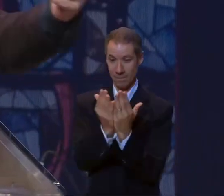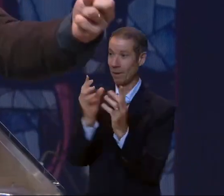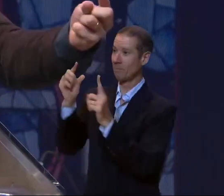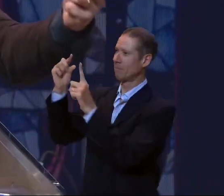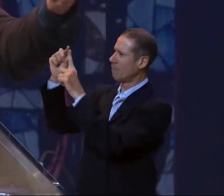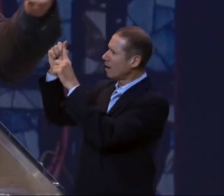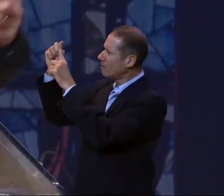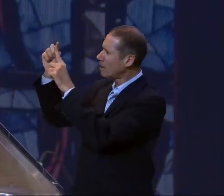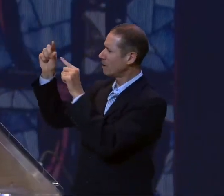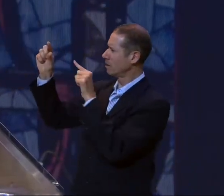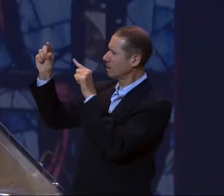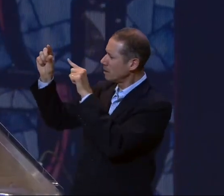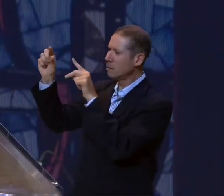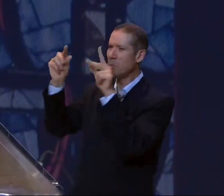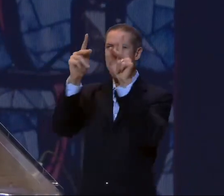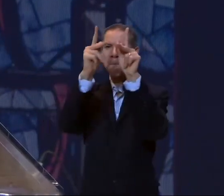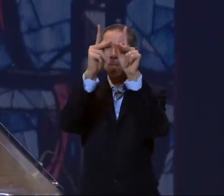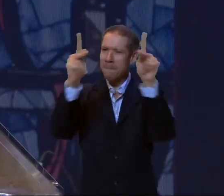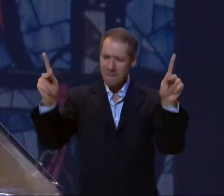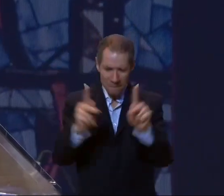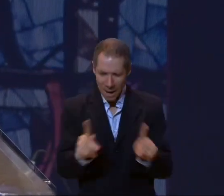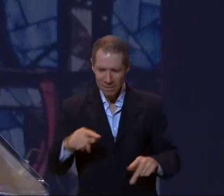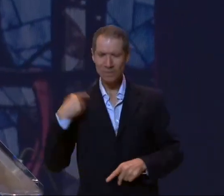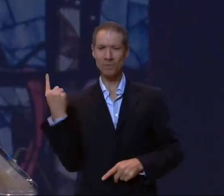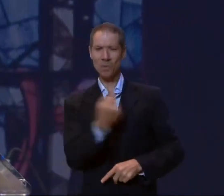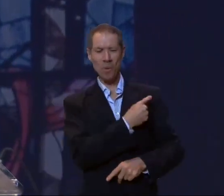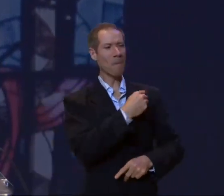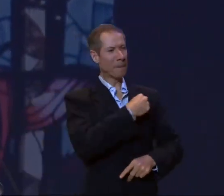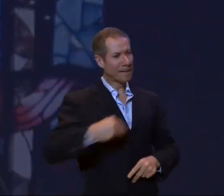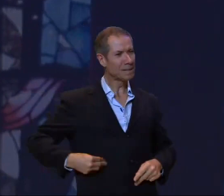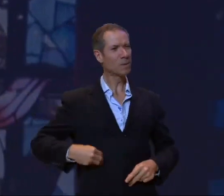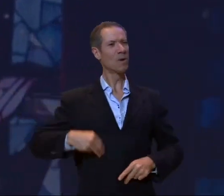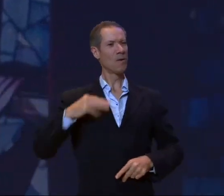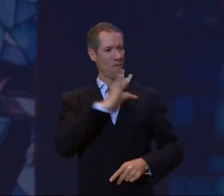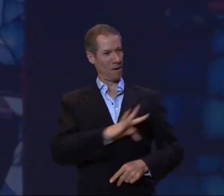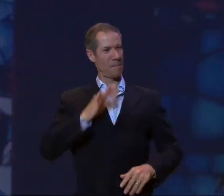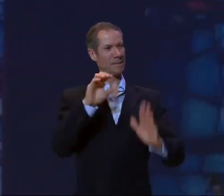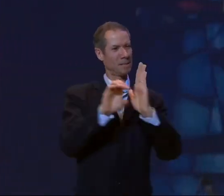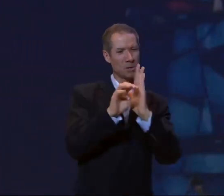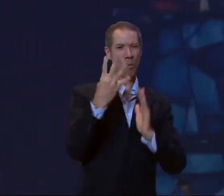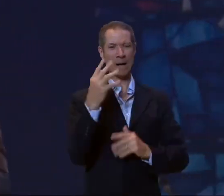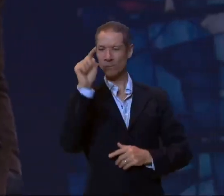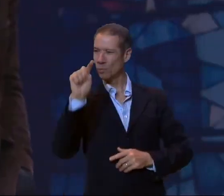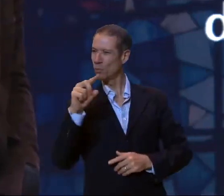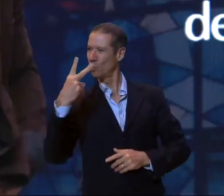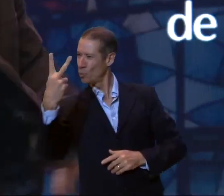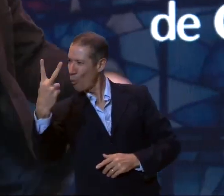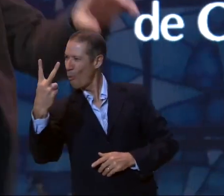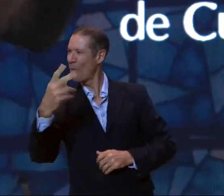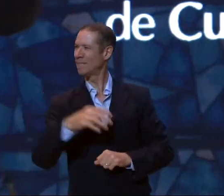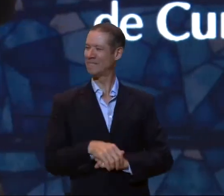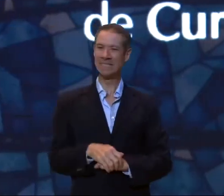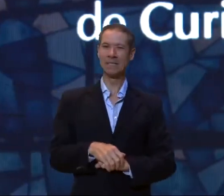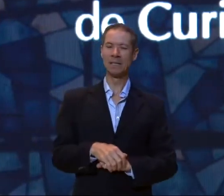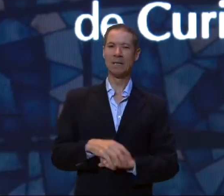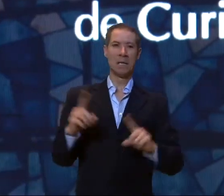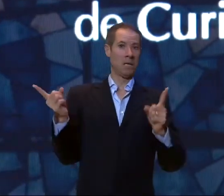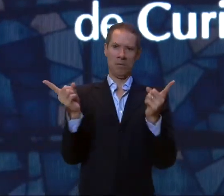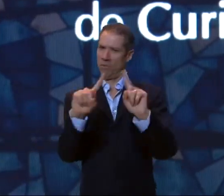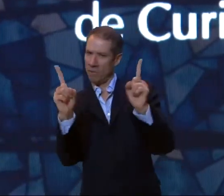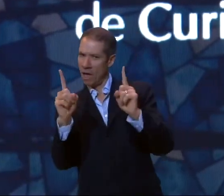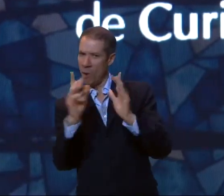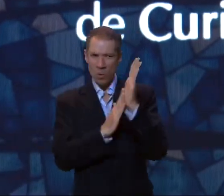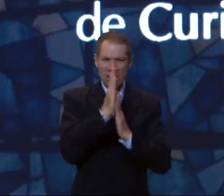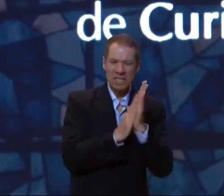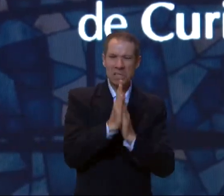dessa paz, que nós somos ministros, em Filipenses 4:2, ela vai dizer: não fiquem ansiosos